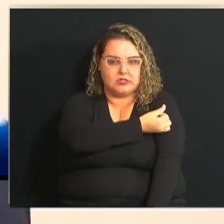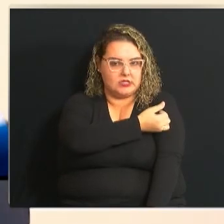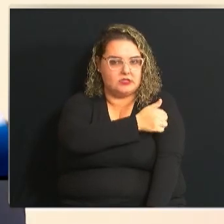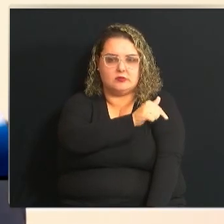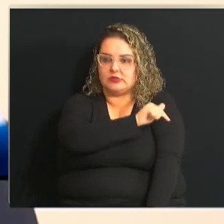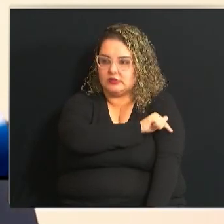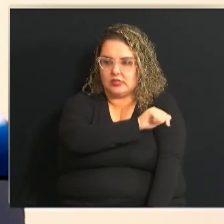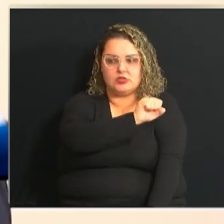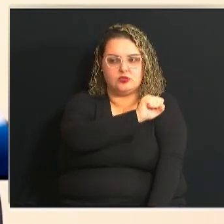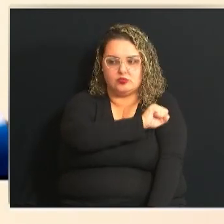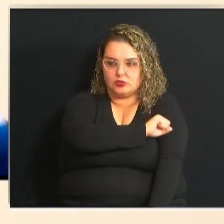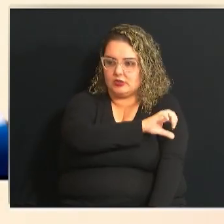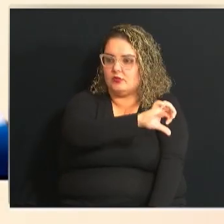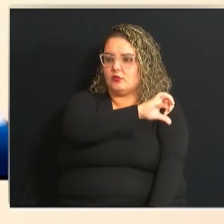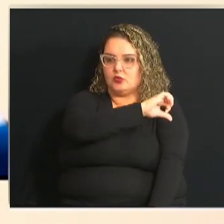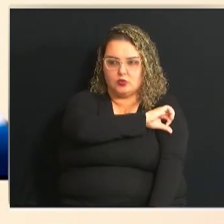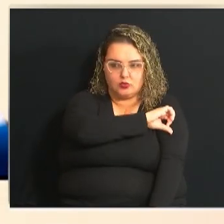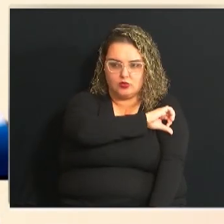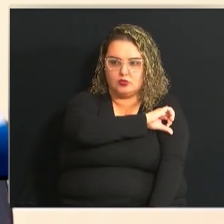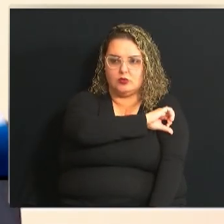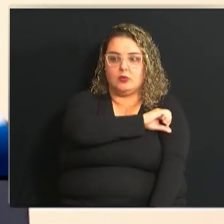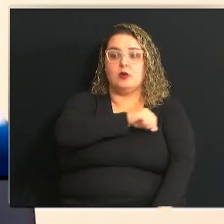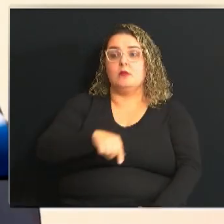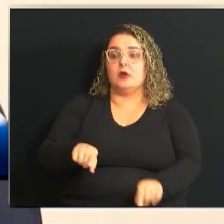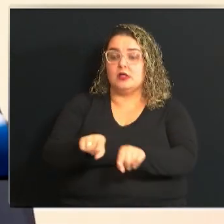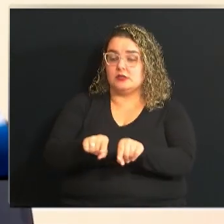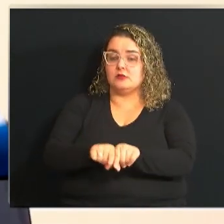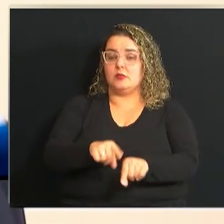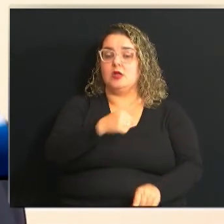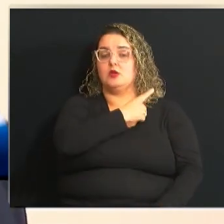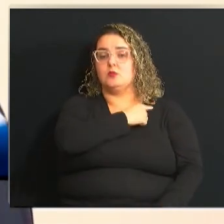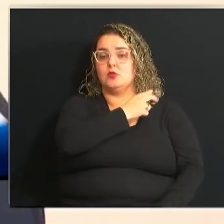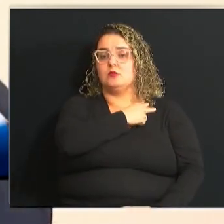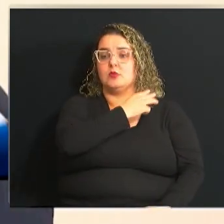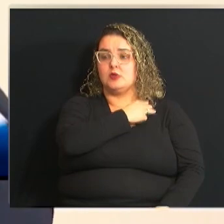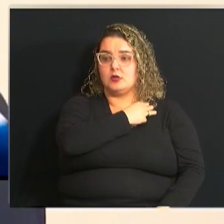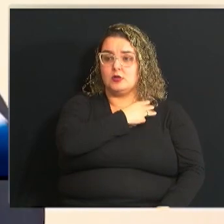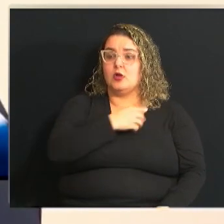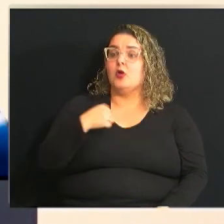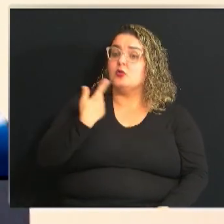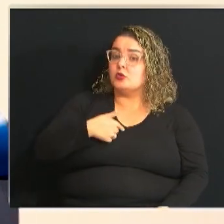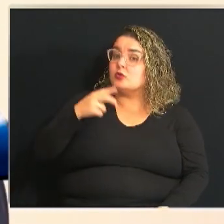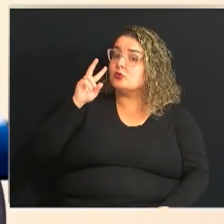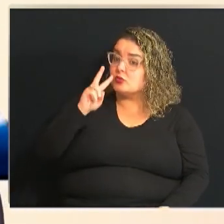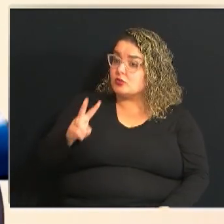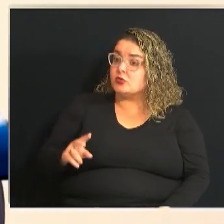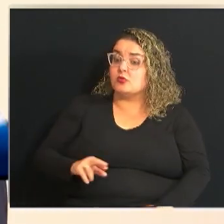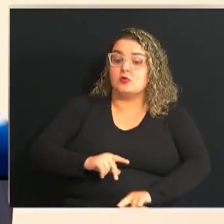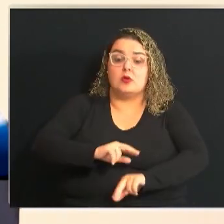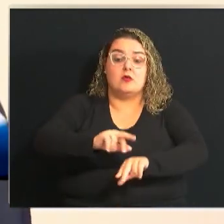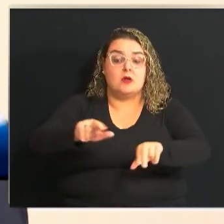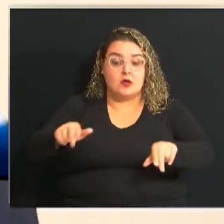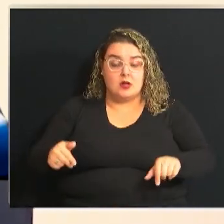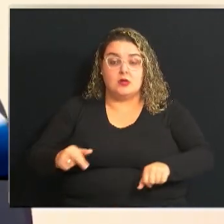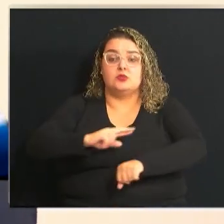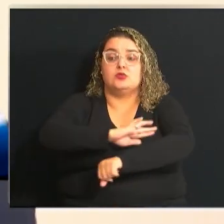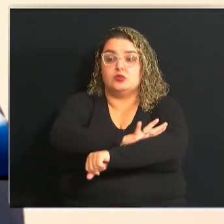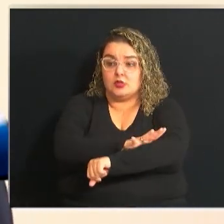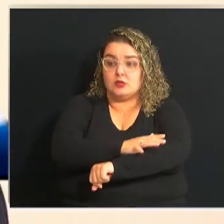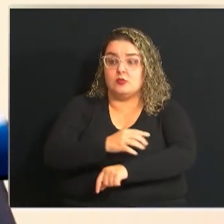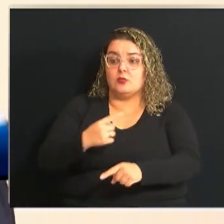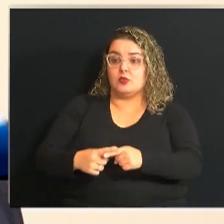dos Direitos da Criança, do Adolescente e da Juventude, mas também a presidente da Comissão de Direitos Humanos,